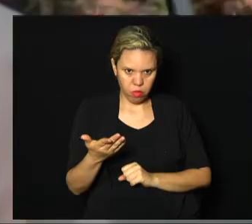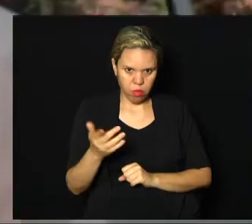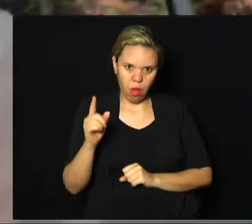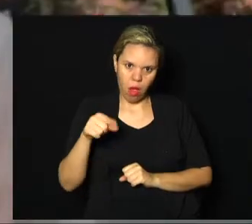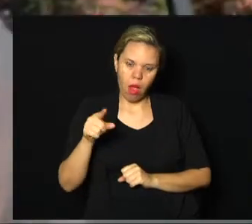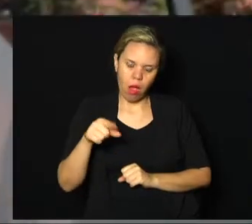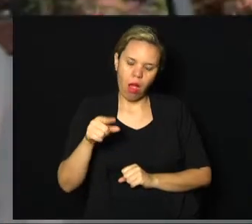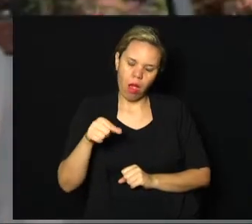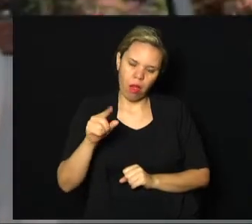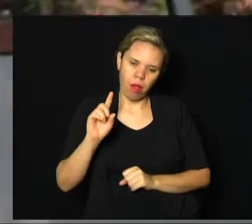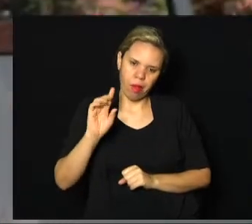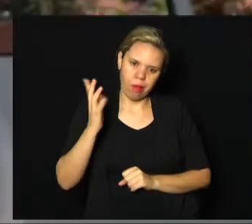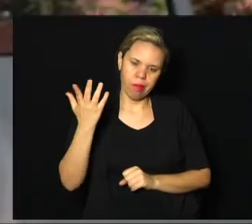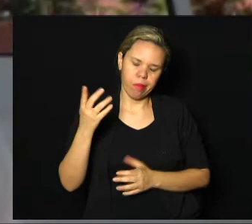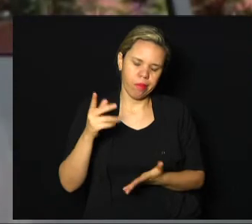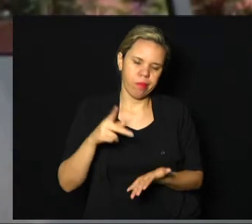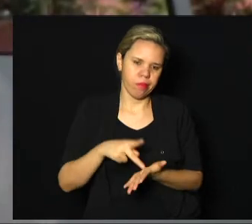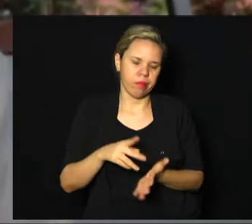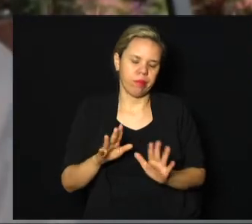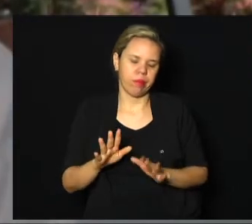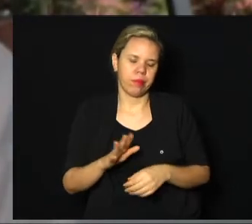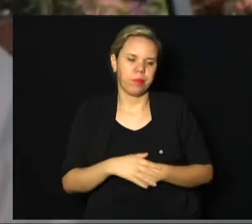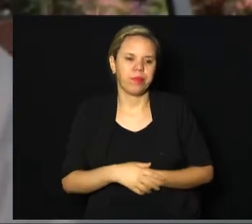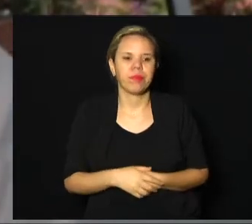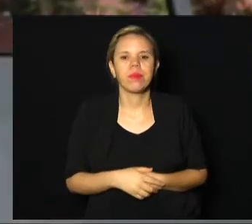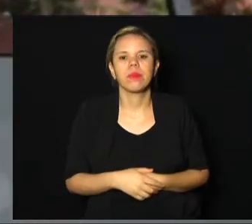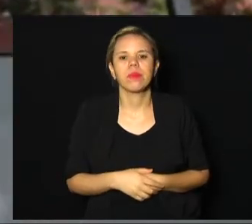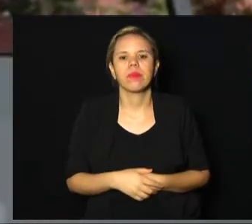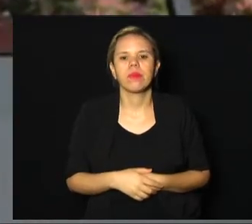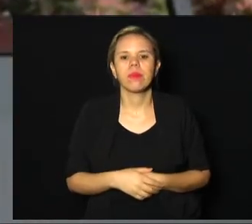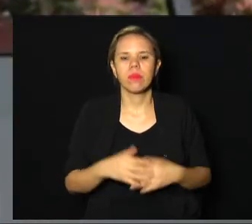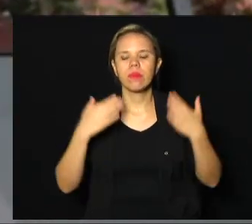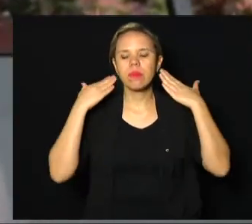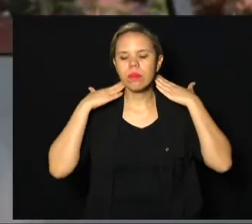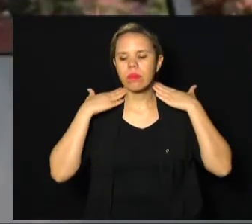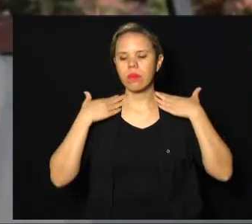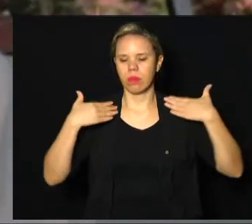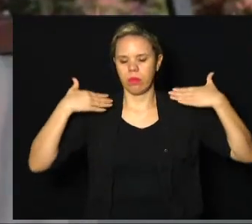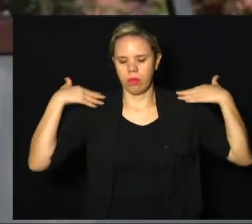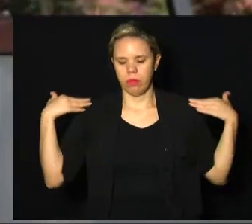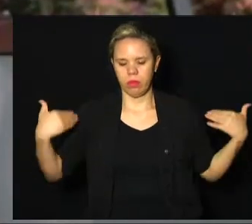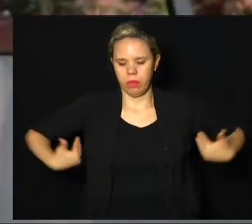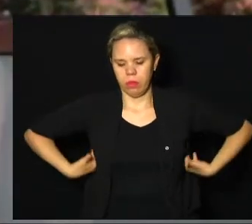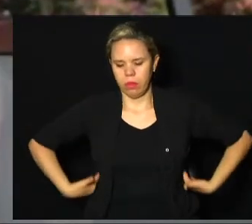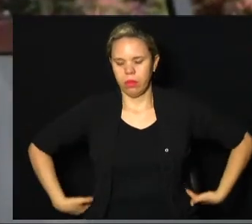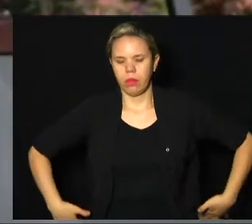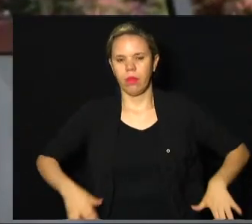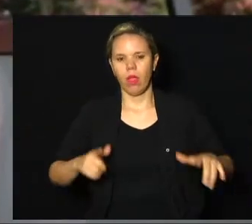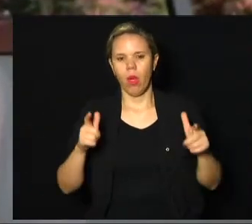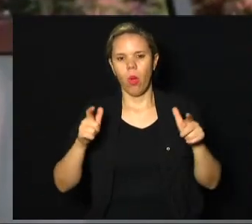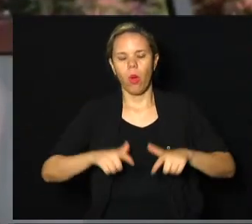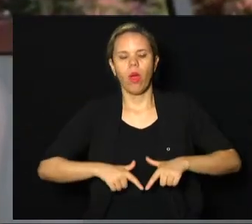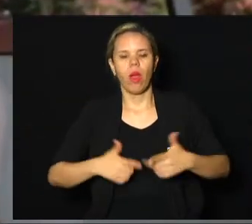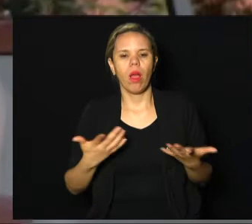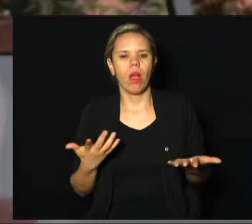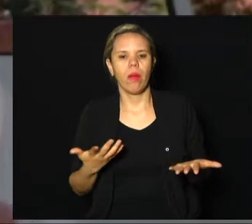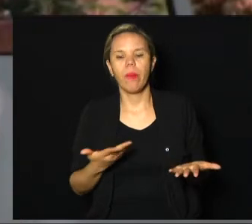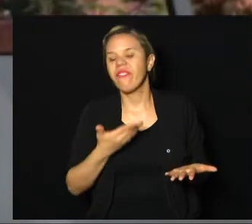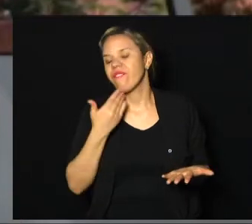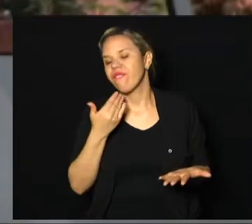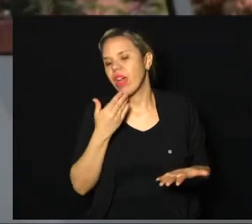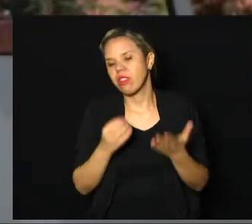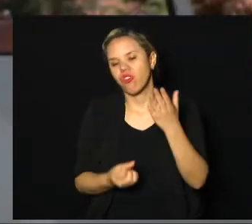Isso é um fato, né? Essa região da cervical, né, é o lugar mais vulnerável do nosso